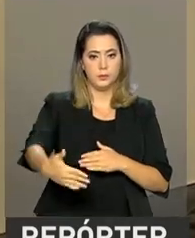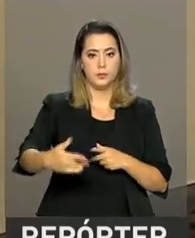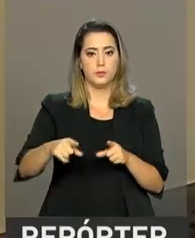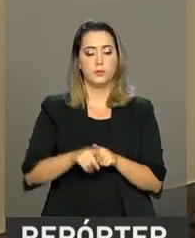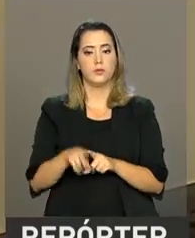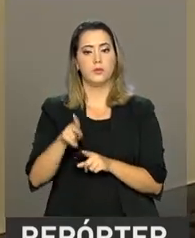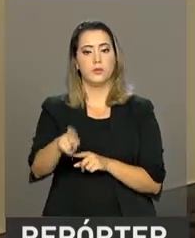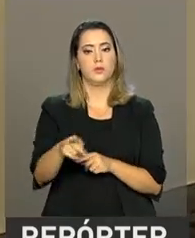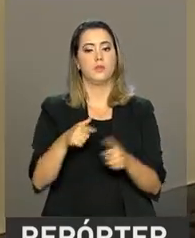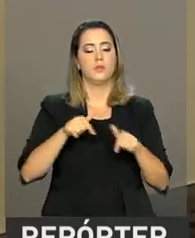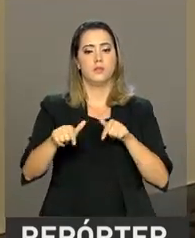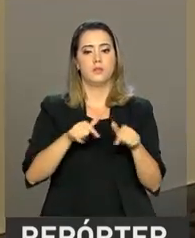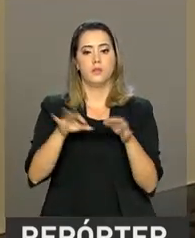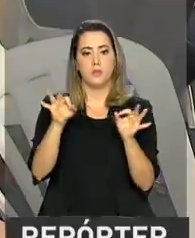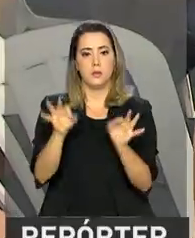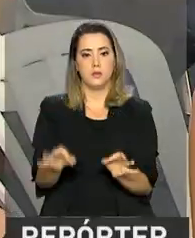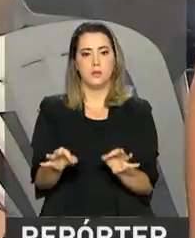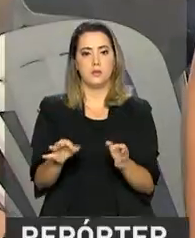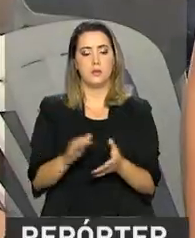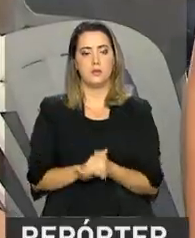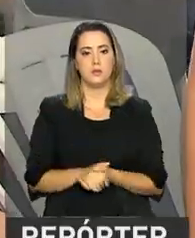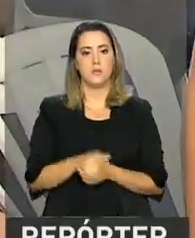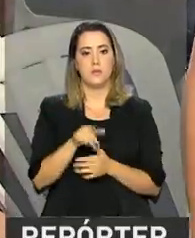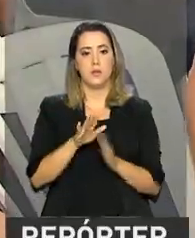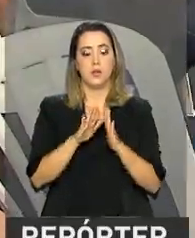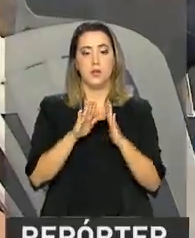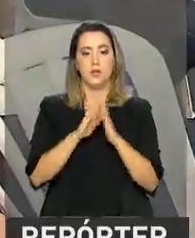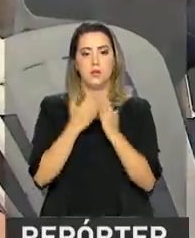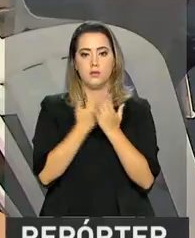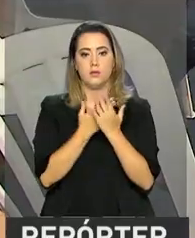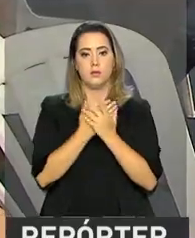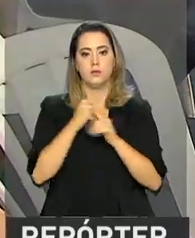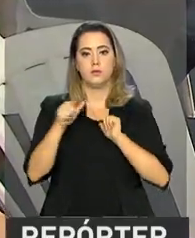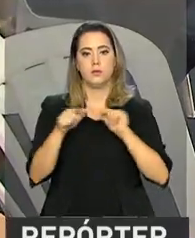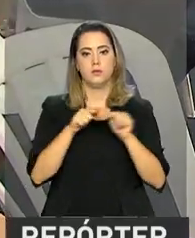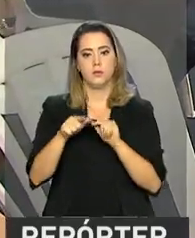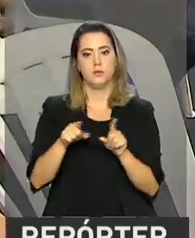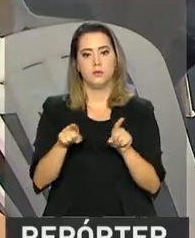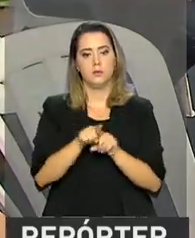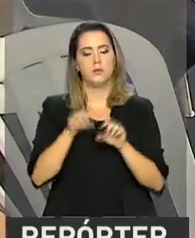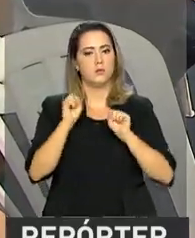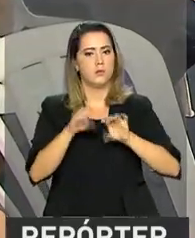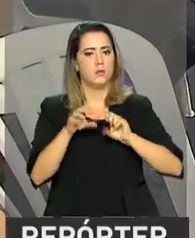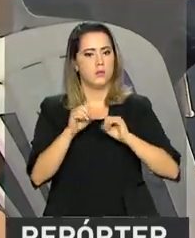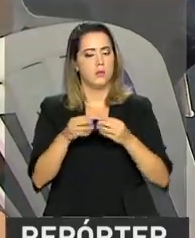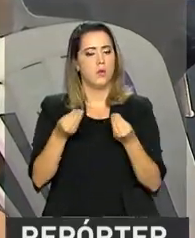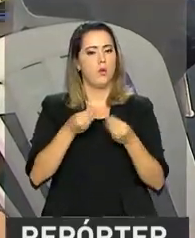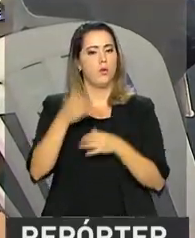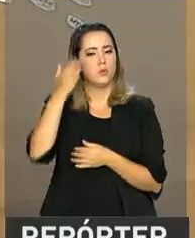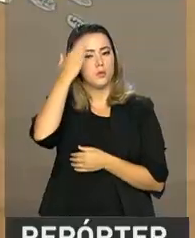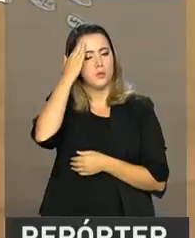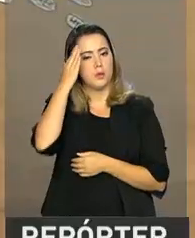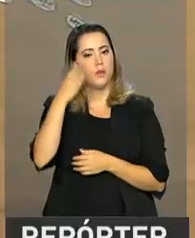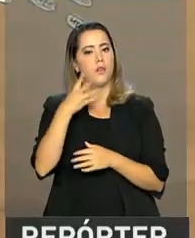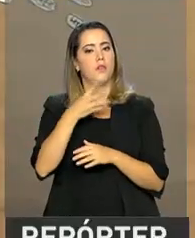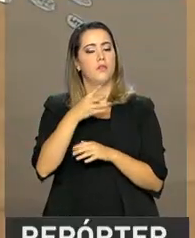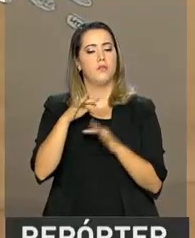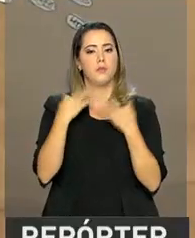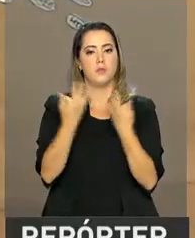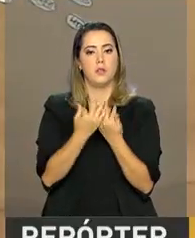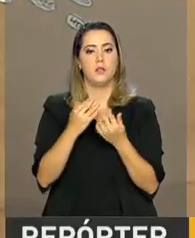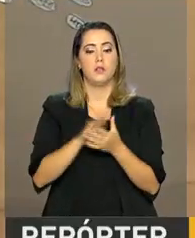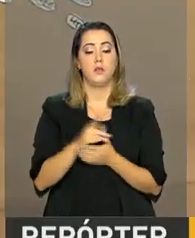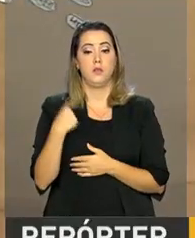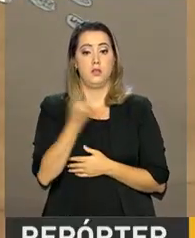fez uma ação correta. A escola atua para que os alunos também conscientizem suas famílias. A gente sabe que a